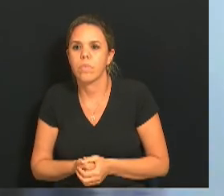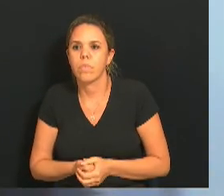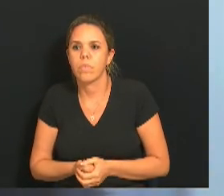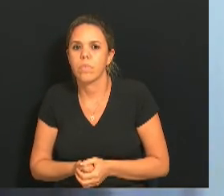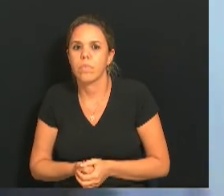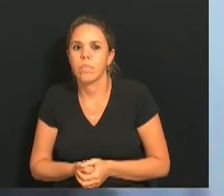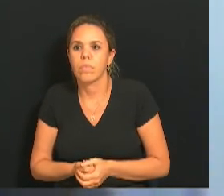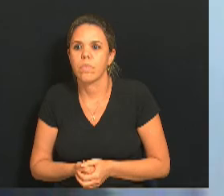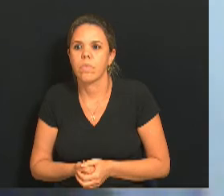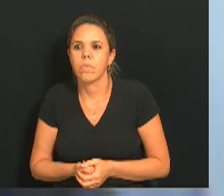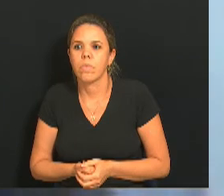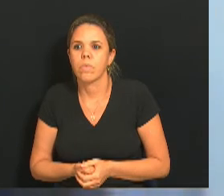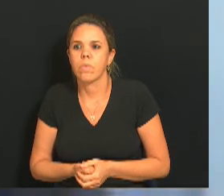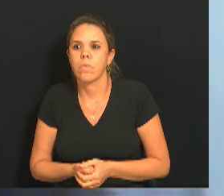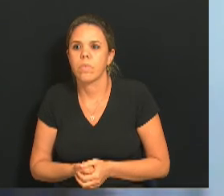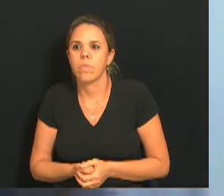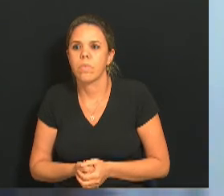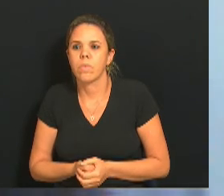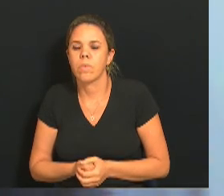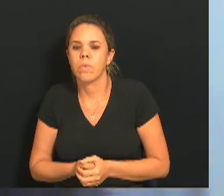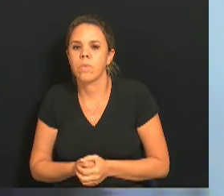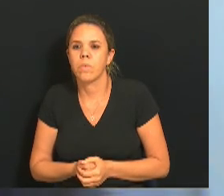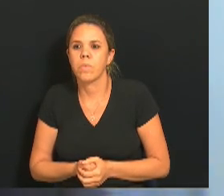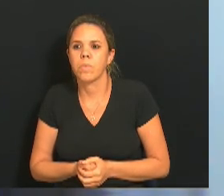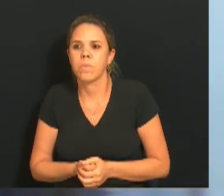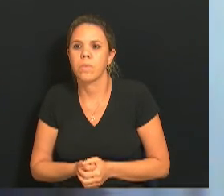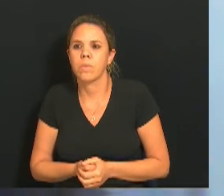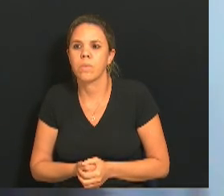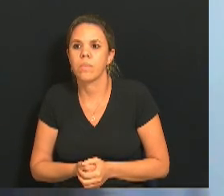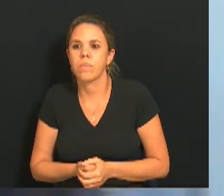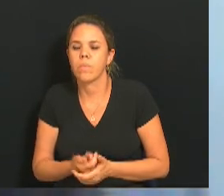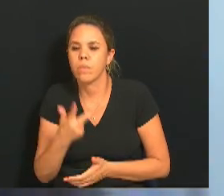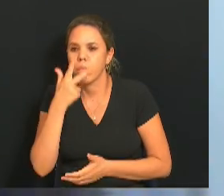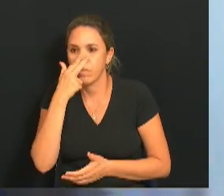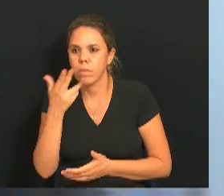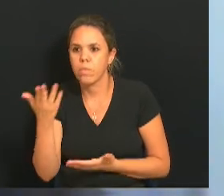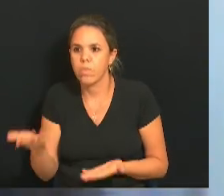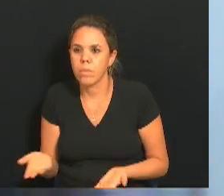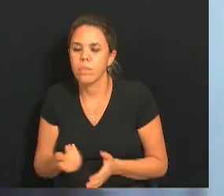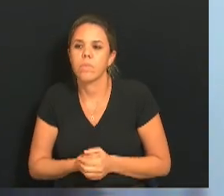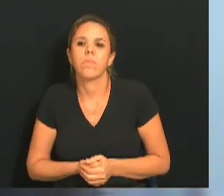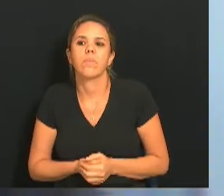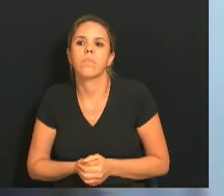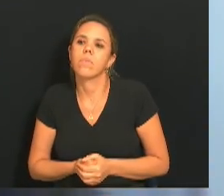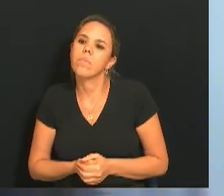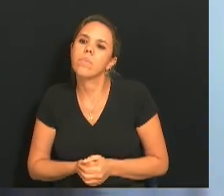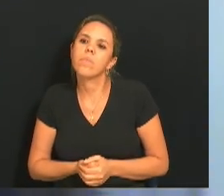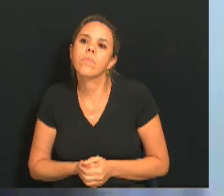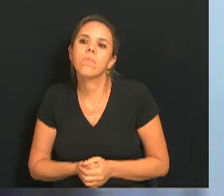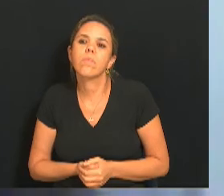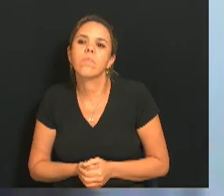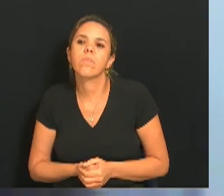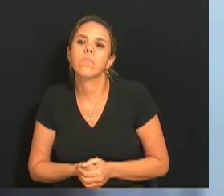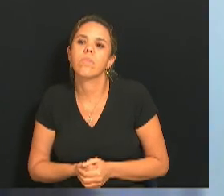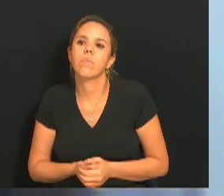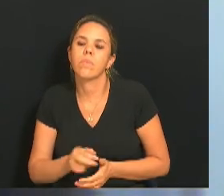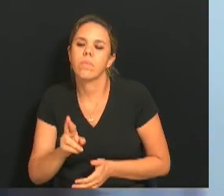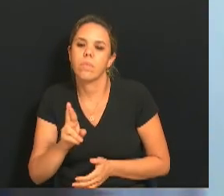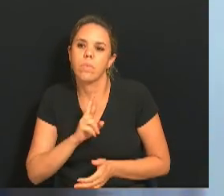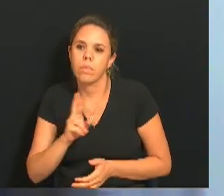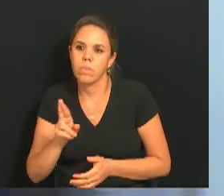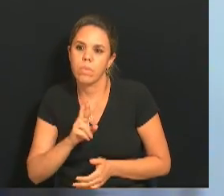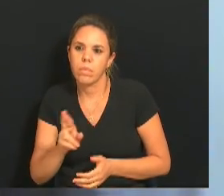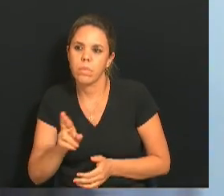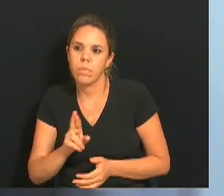leu está bem parecido com as respostas que a Secretaria de